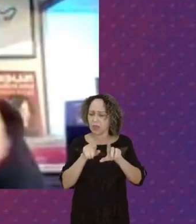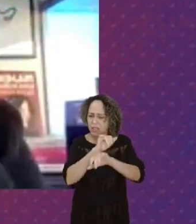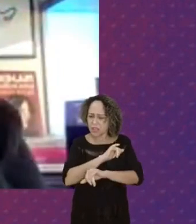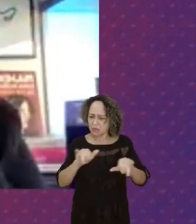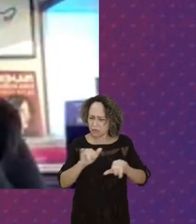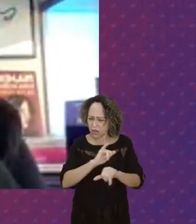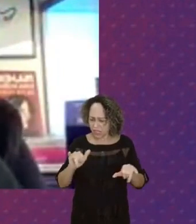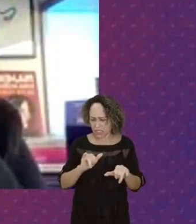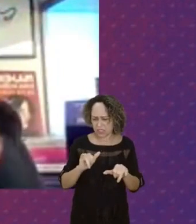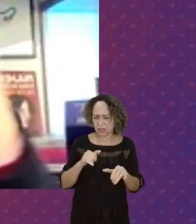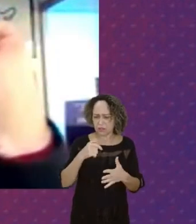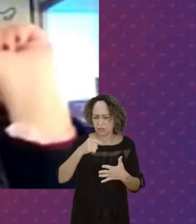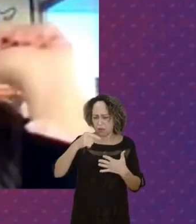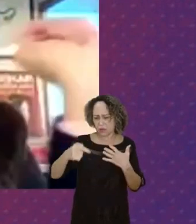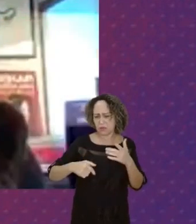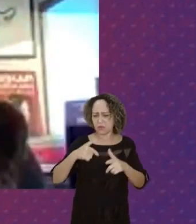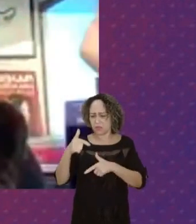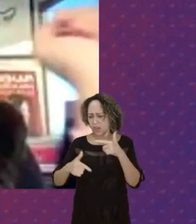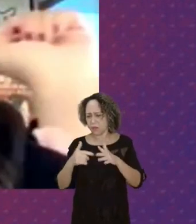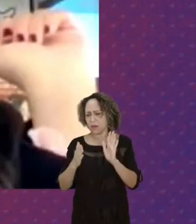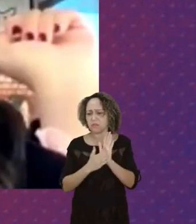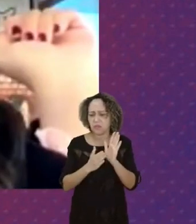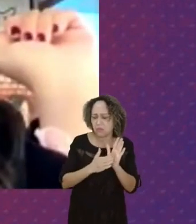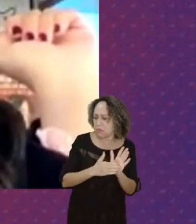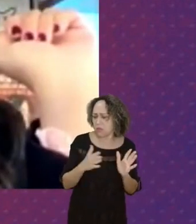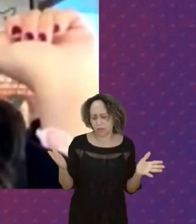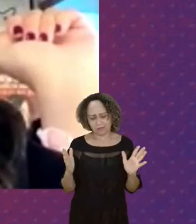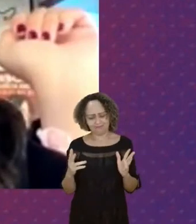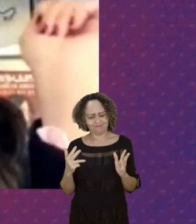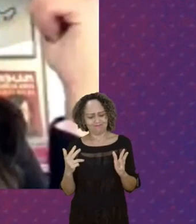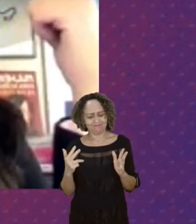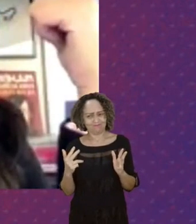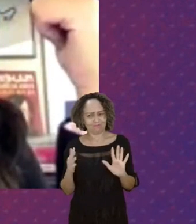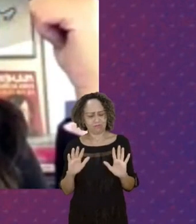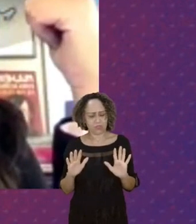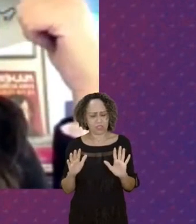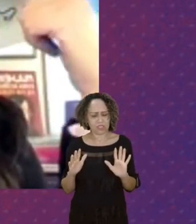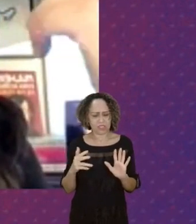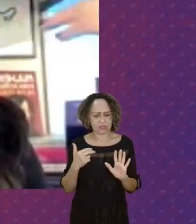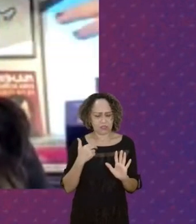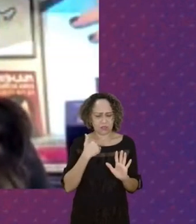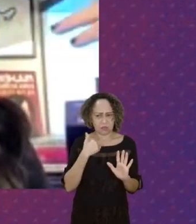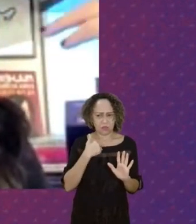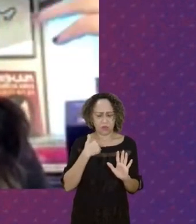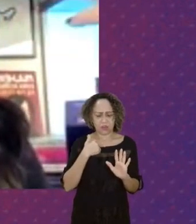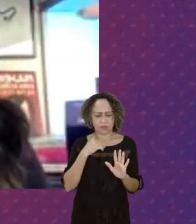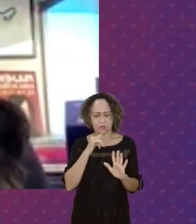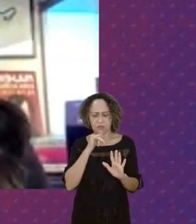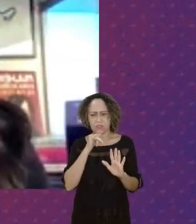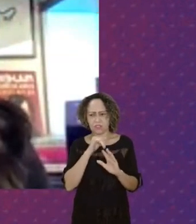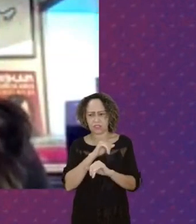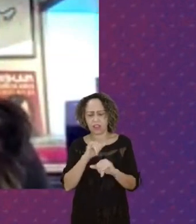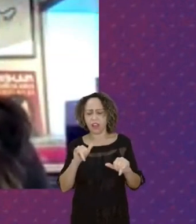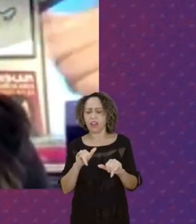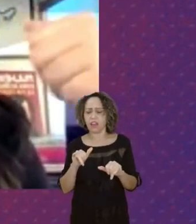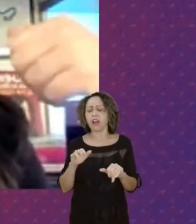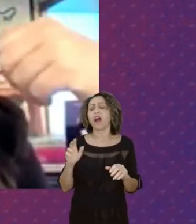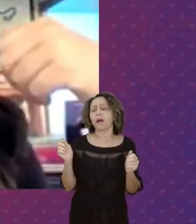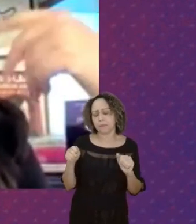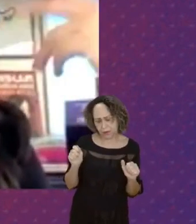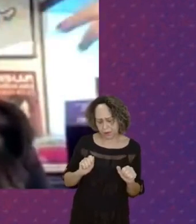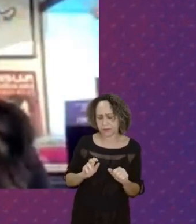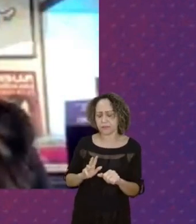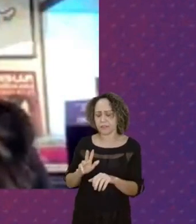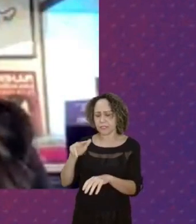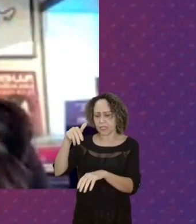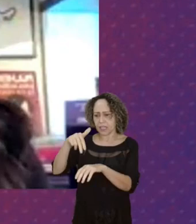ações políticas desenvolvidas e das que se pretende desenvolver, ou seja, você pode, inclusive, ir a um programa de TV, inclusive a